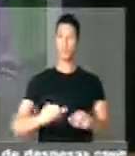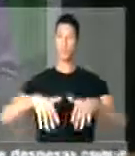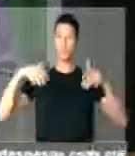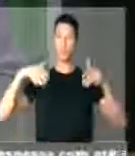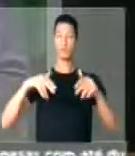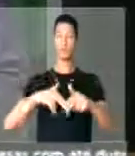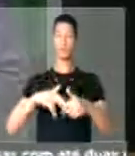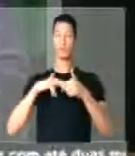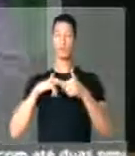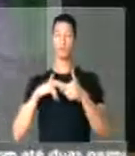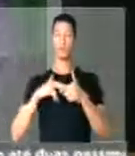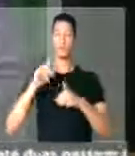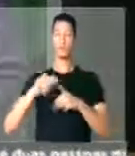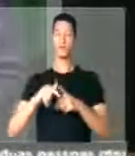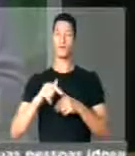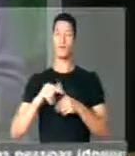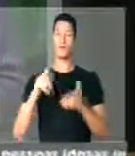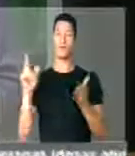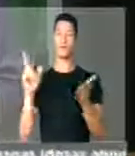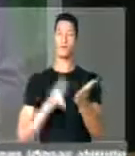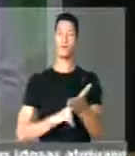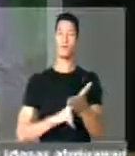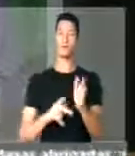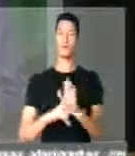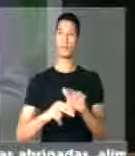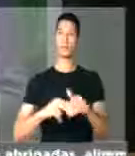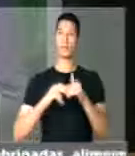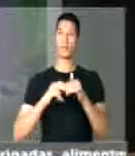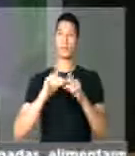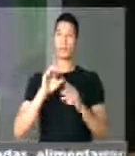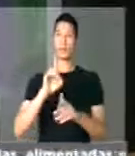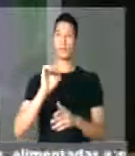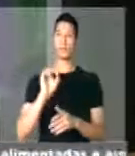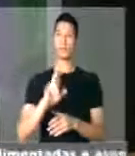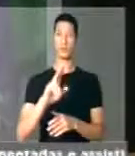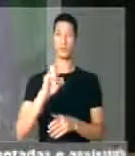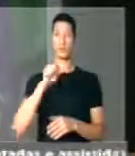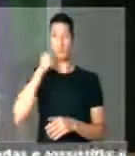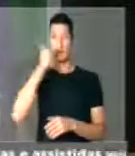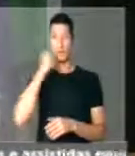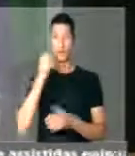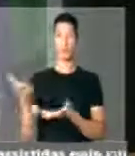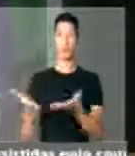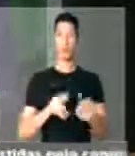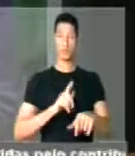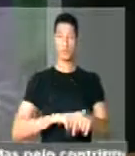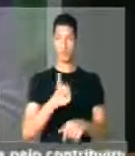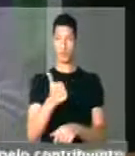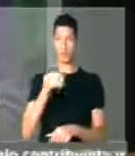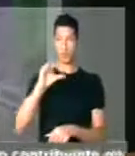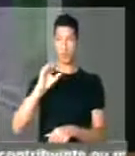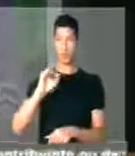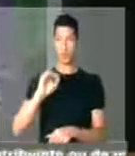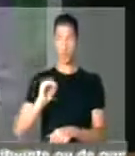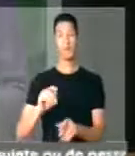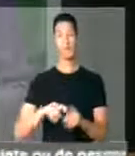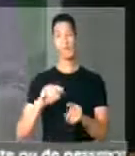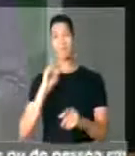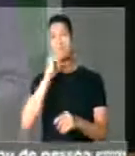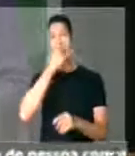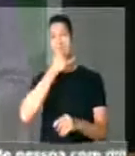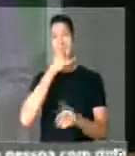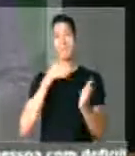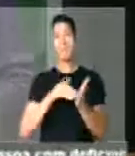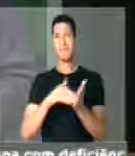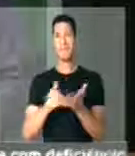se deu e a sua confirmação através do Diário Oficial do Senado, convocado para 10 horas da manhã, e, infelizmente,